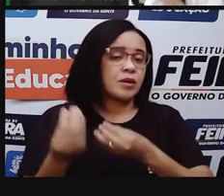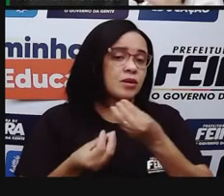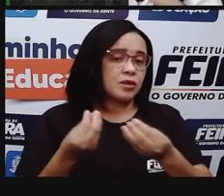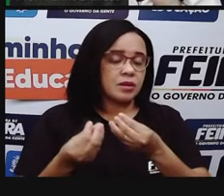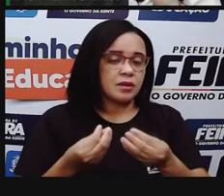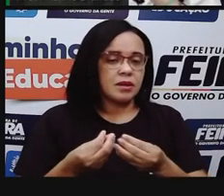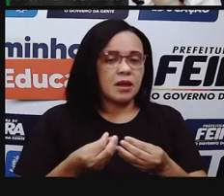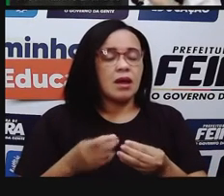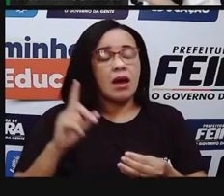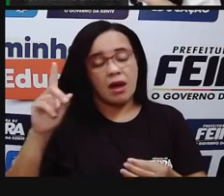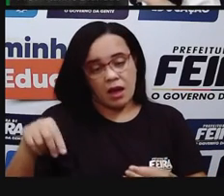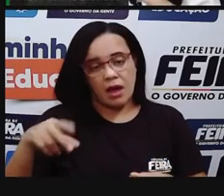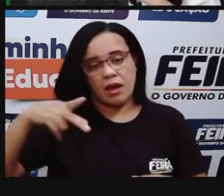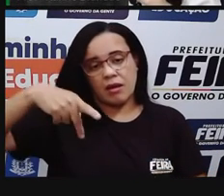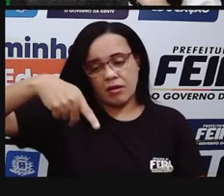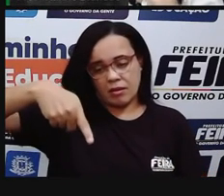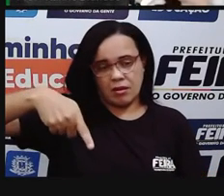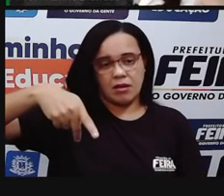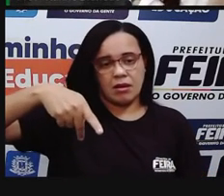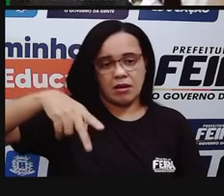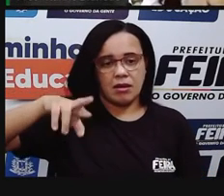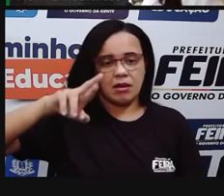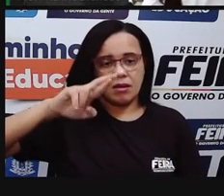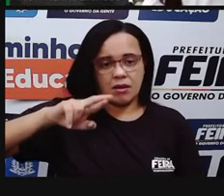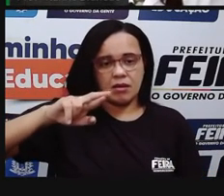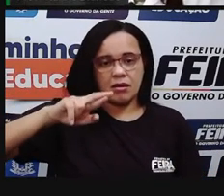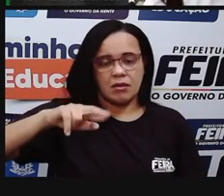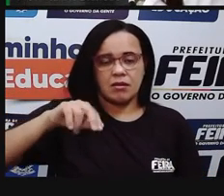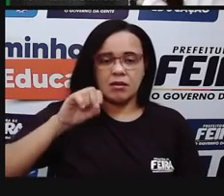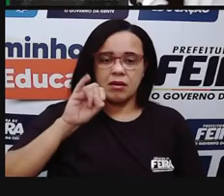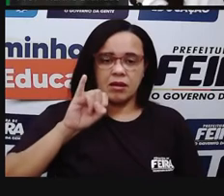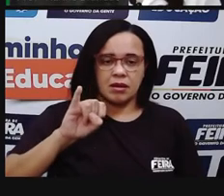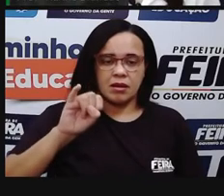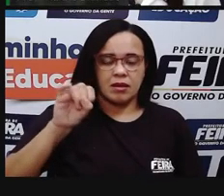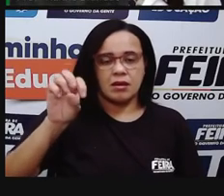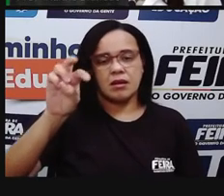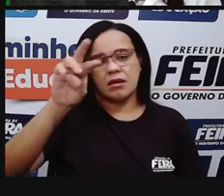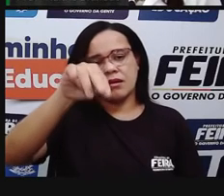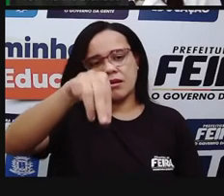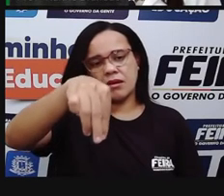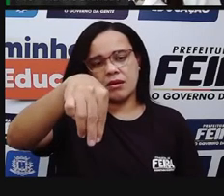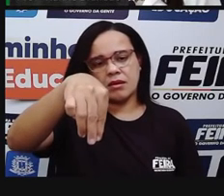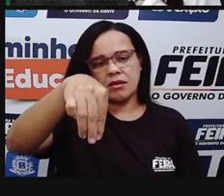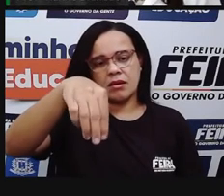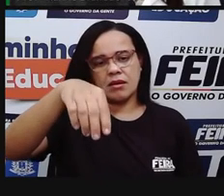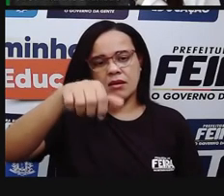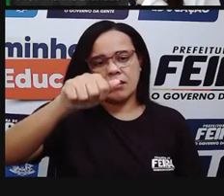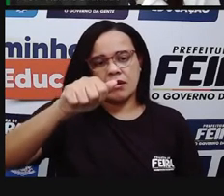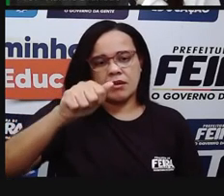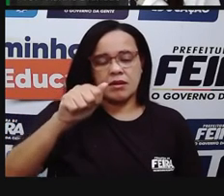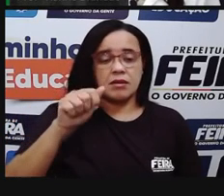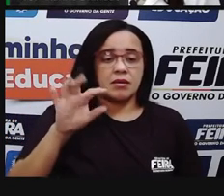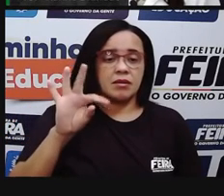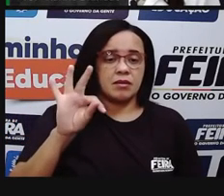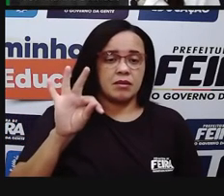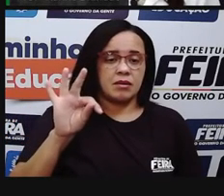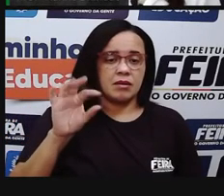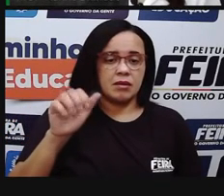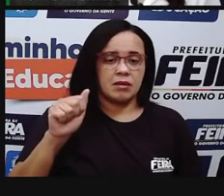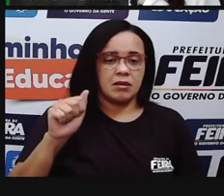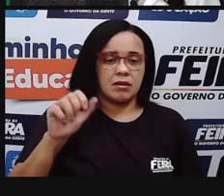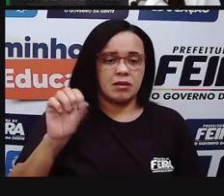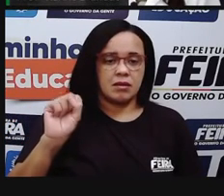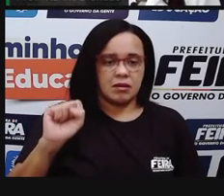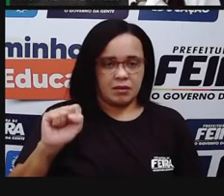dos primatas. E o que que esse polegar opositor faz de tão diferente? É graças a esse polegar opositor que a gente consegue